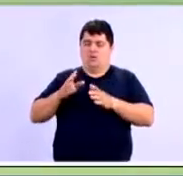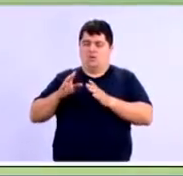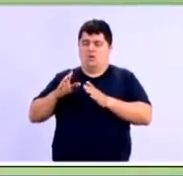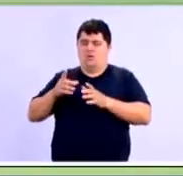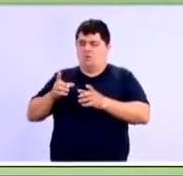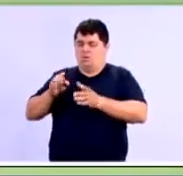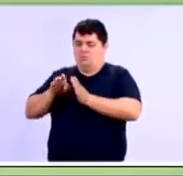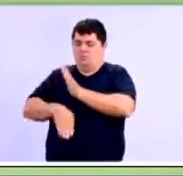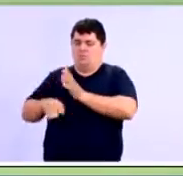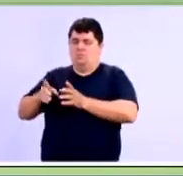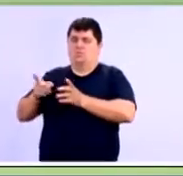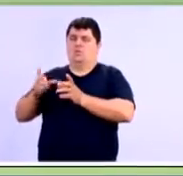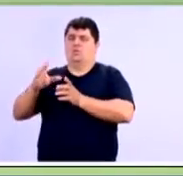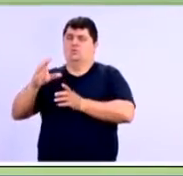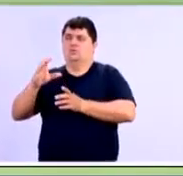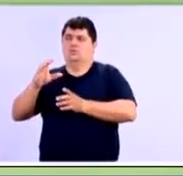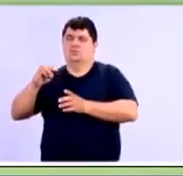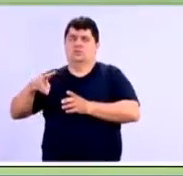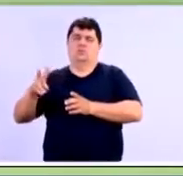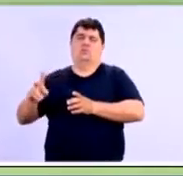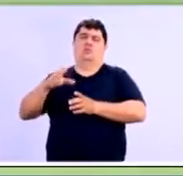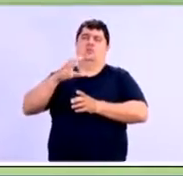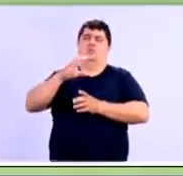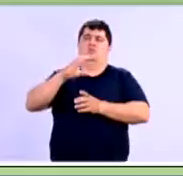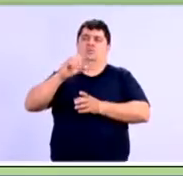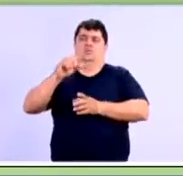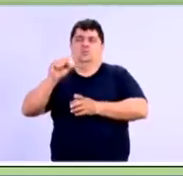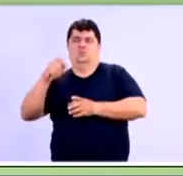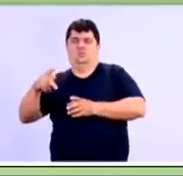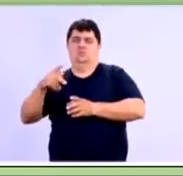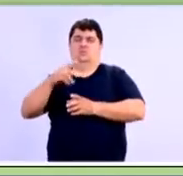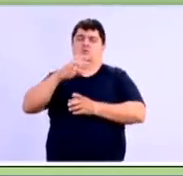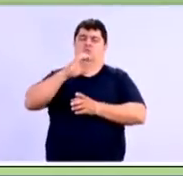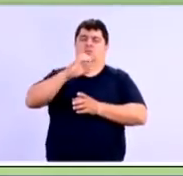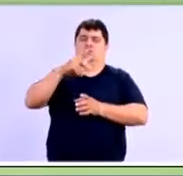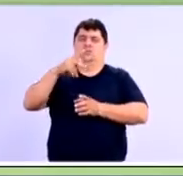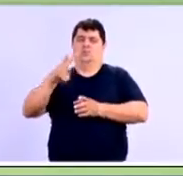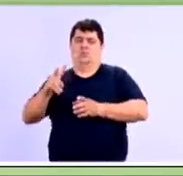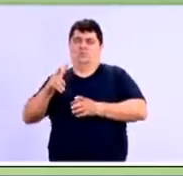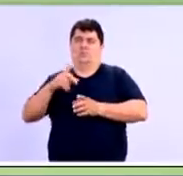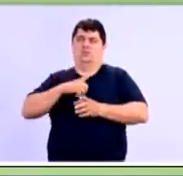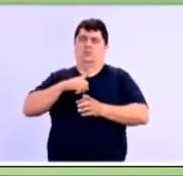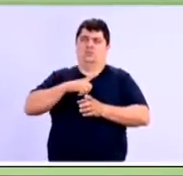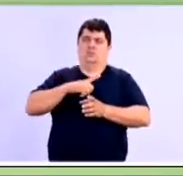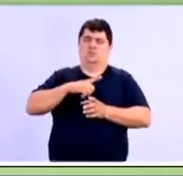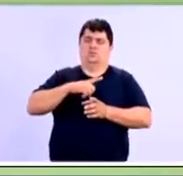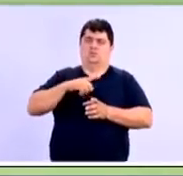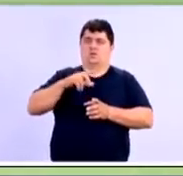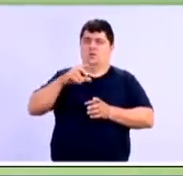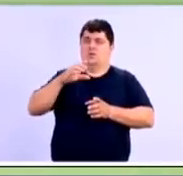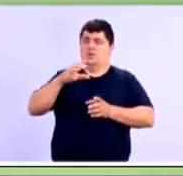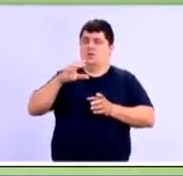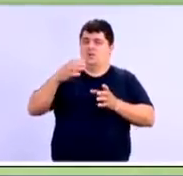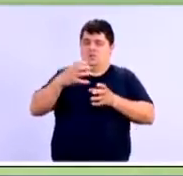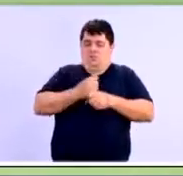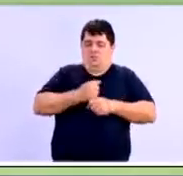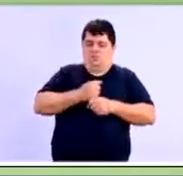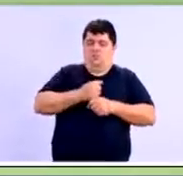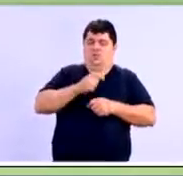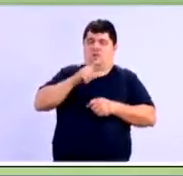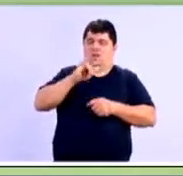vendas, CMV, CSP e CPV. Se a gente já está pegando a base receita líquida,